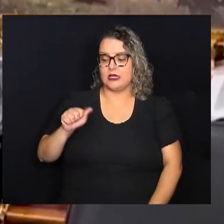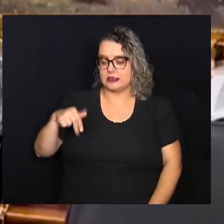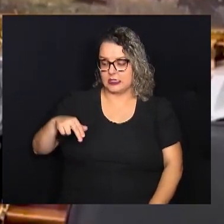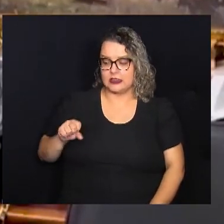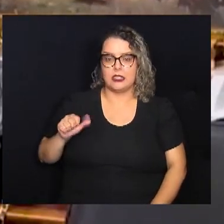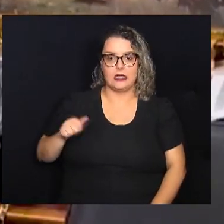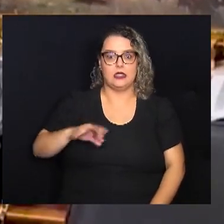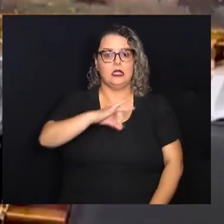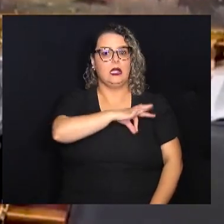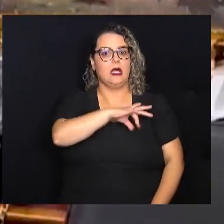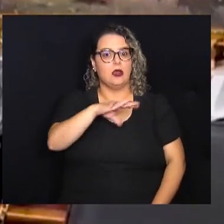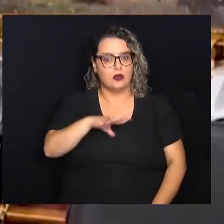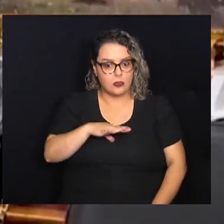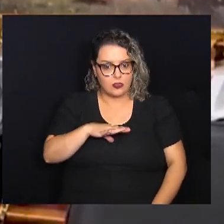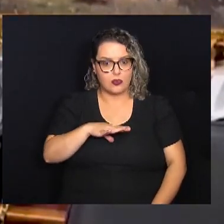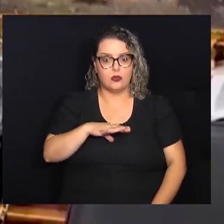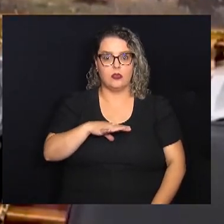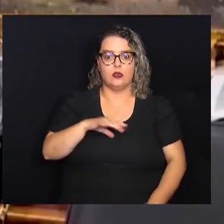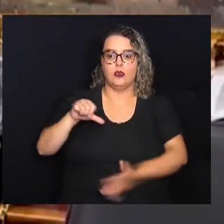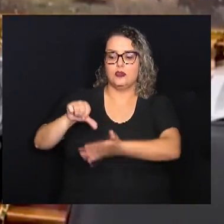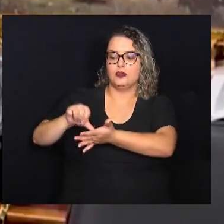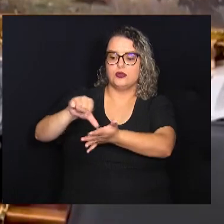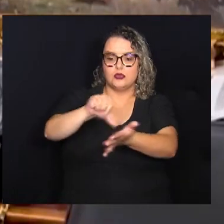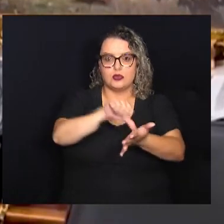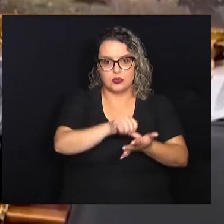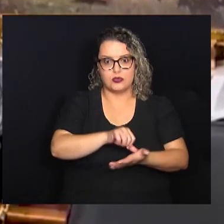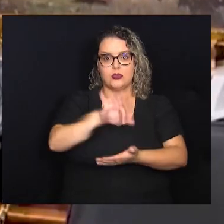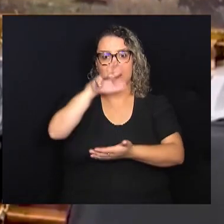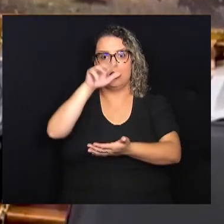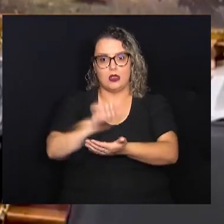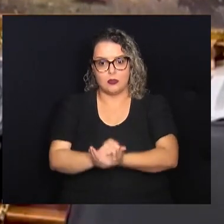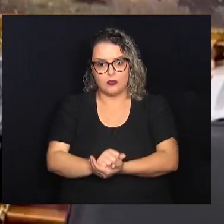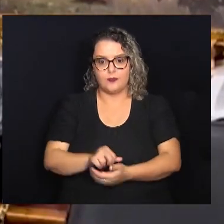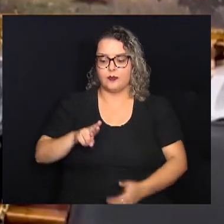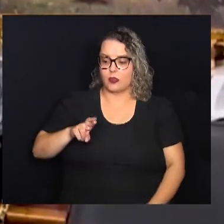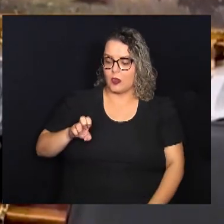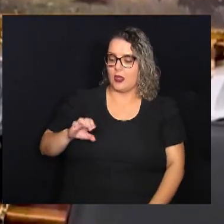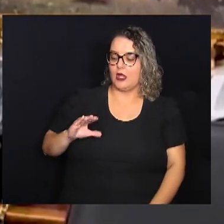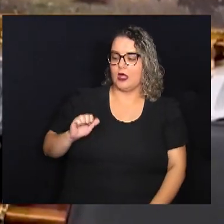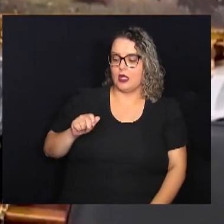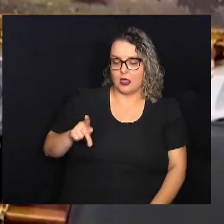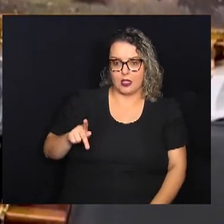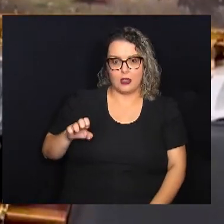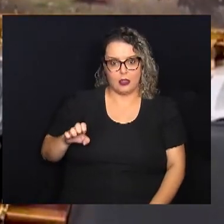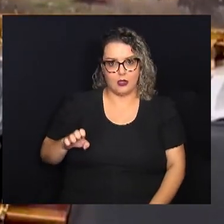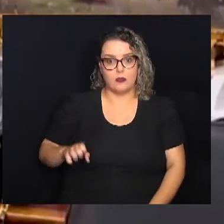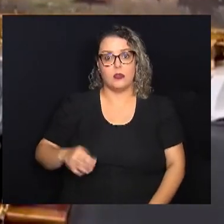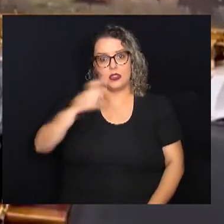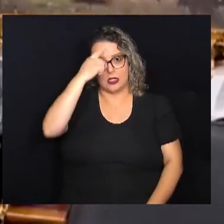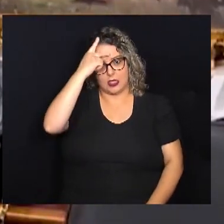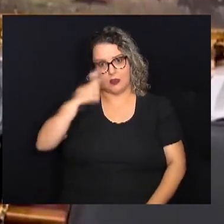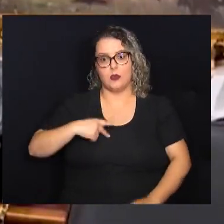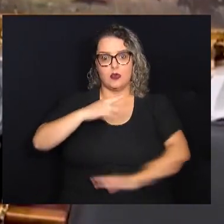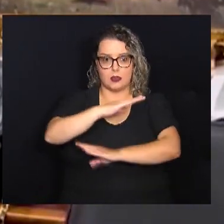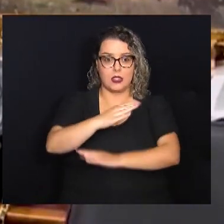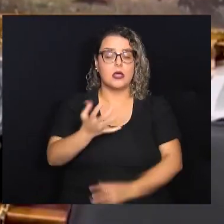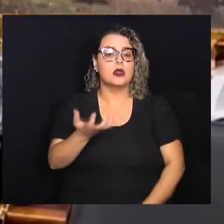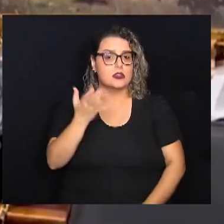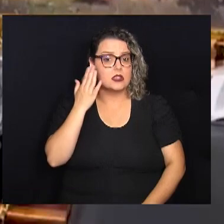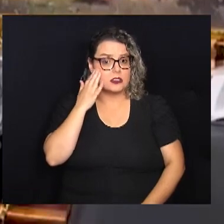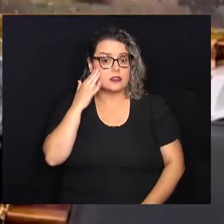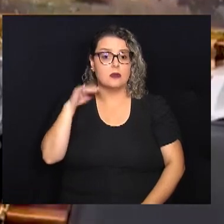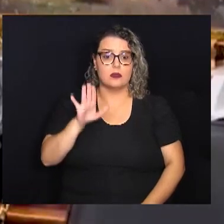Guarda Municipal, os postos cadastrados no RECAP, a própria Câmara Municipal. E se você quiser saber mais sobre